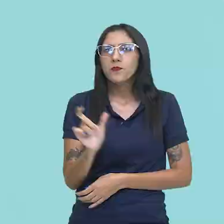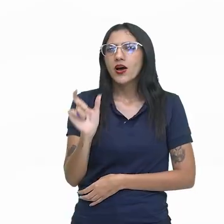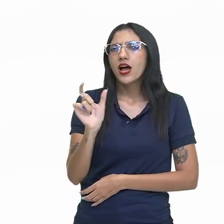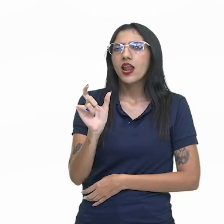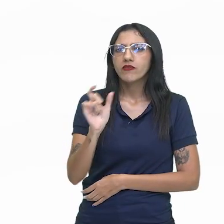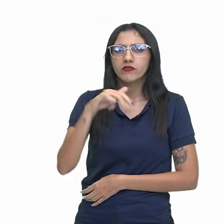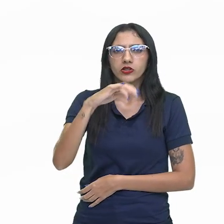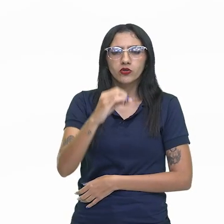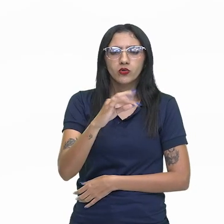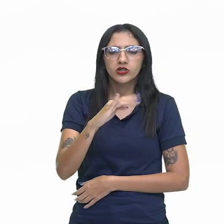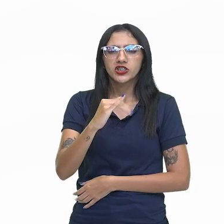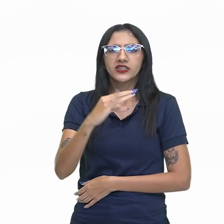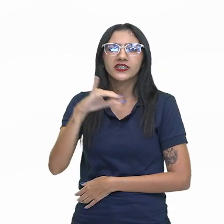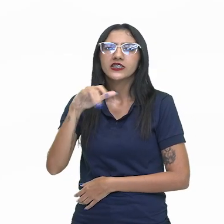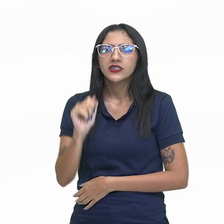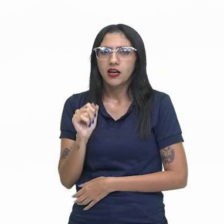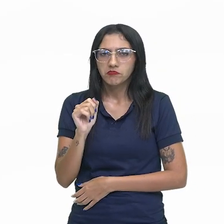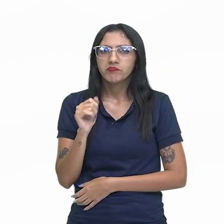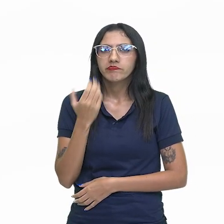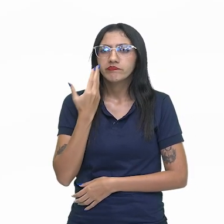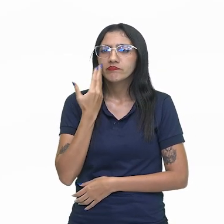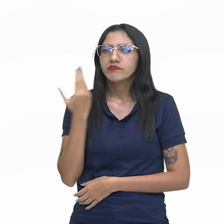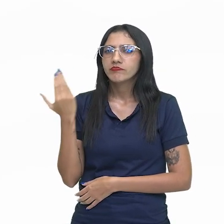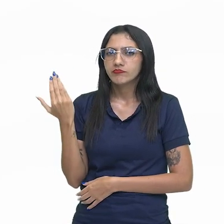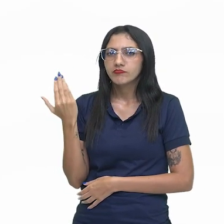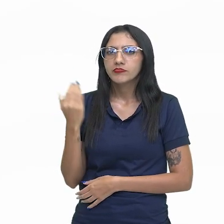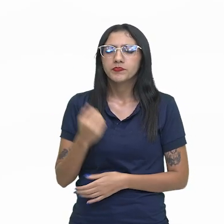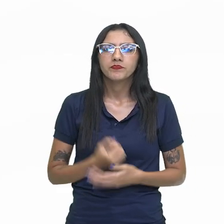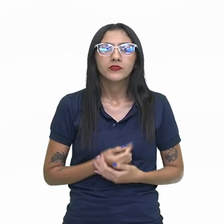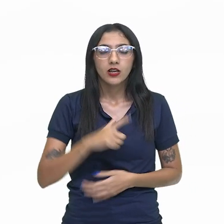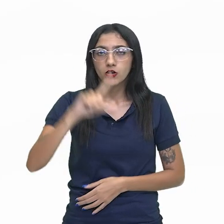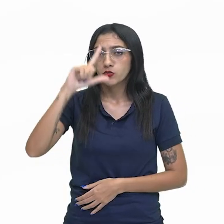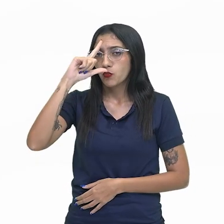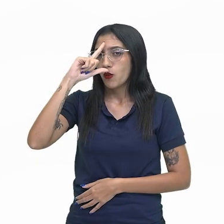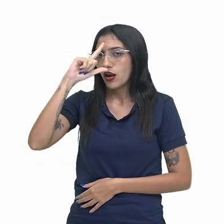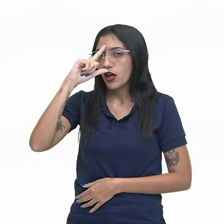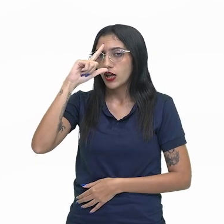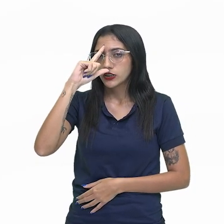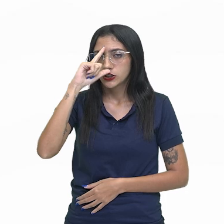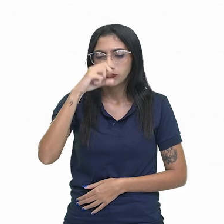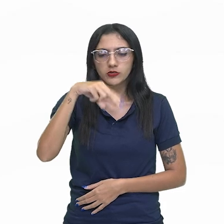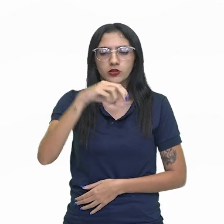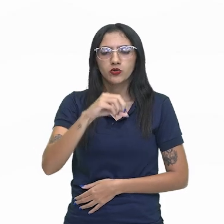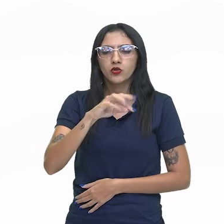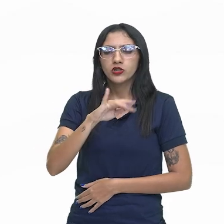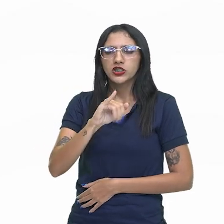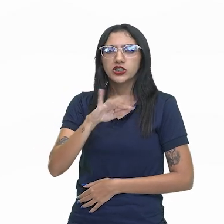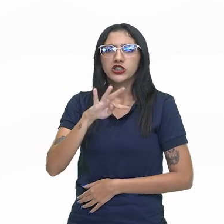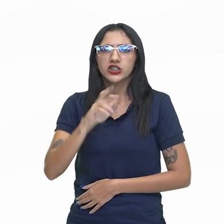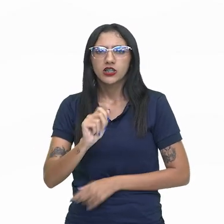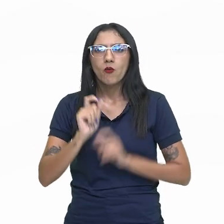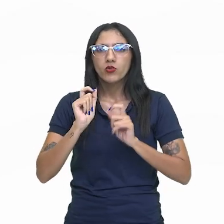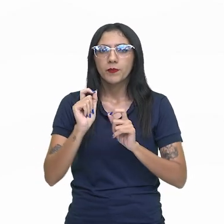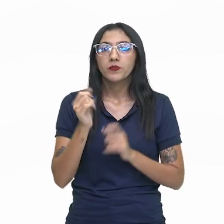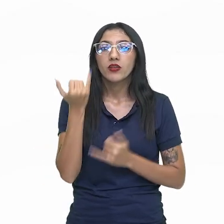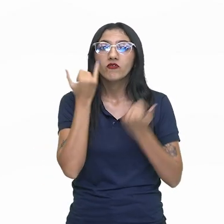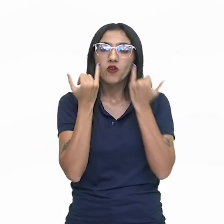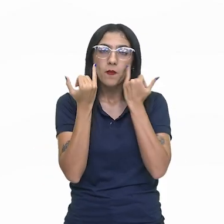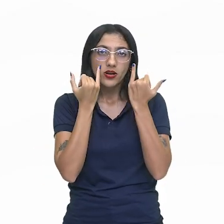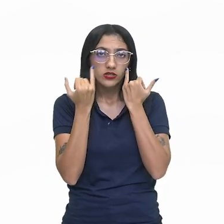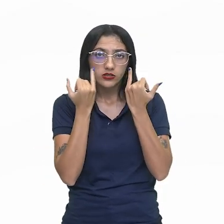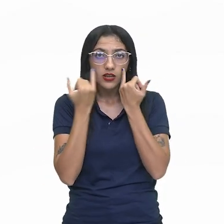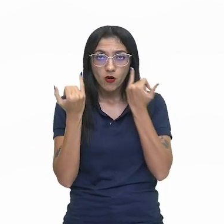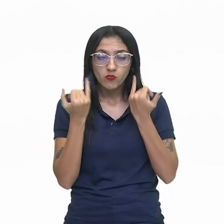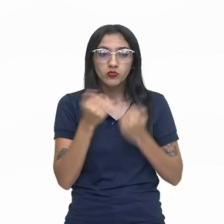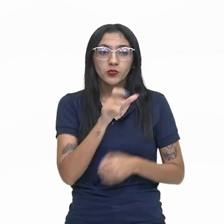Então, notícia vem do latim notitia, que é informação